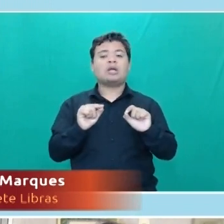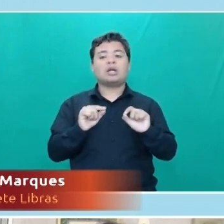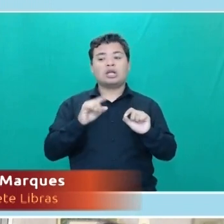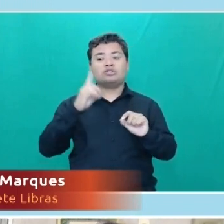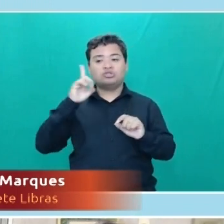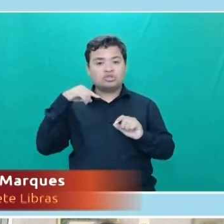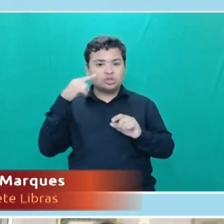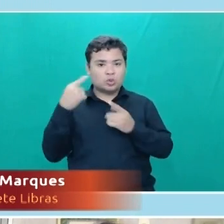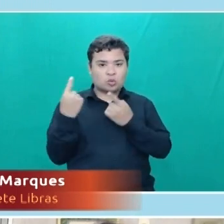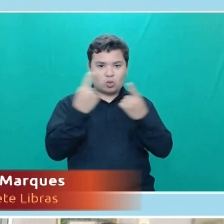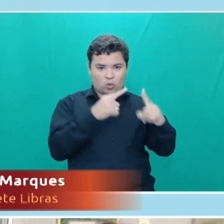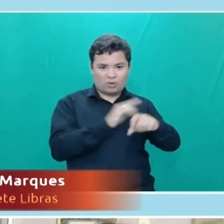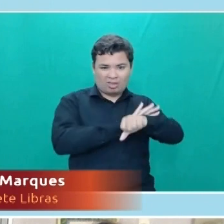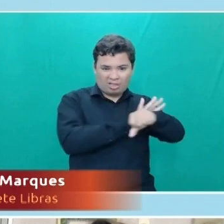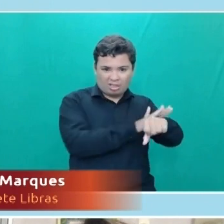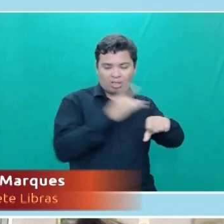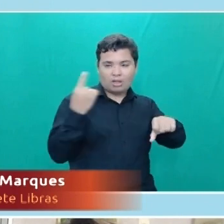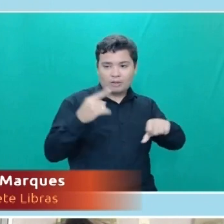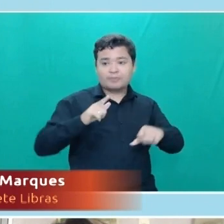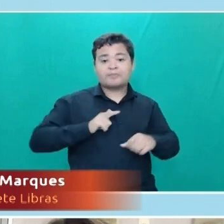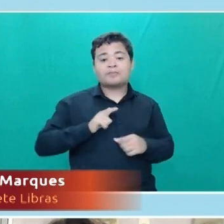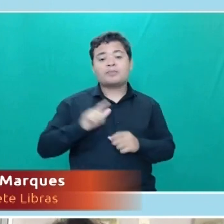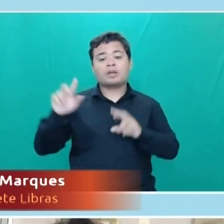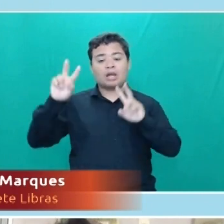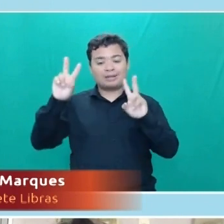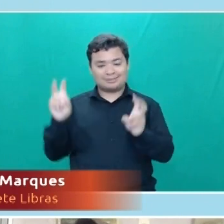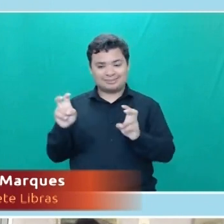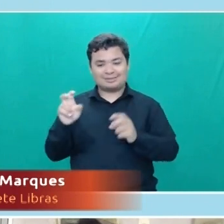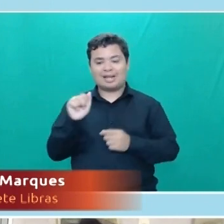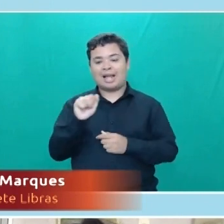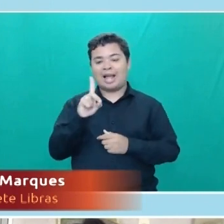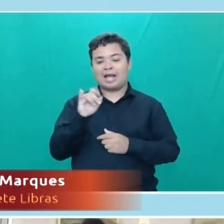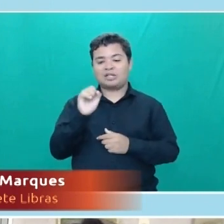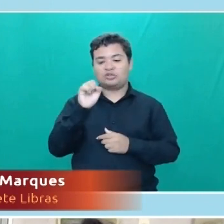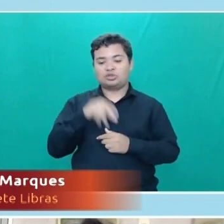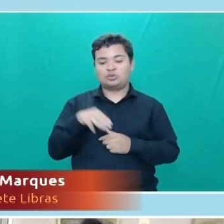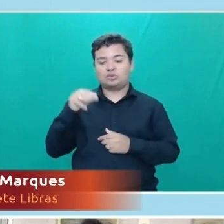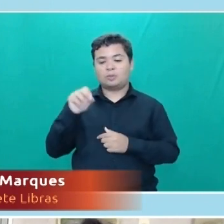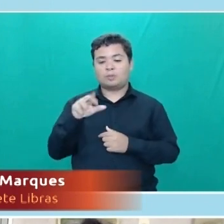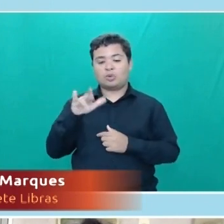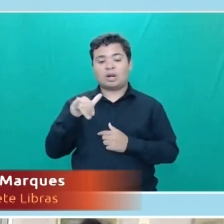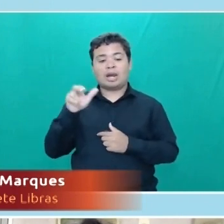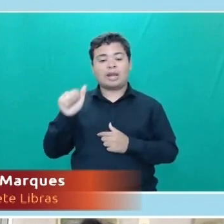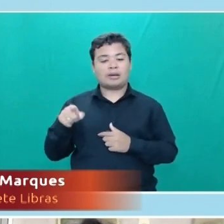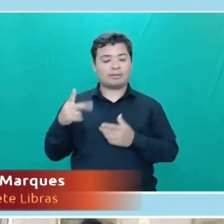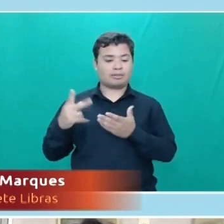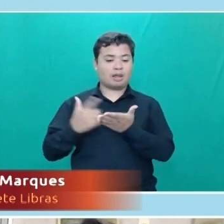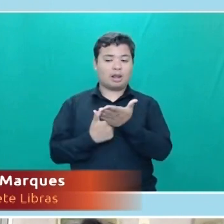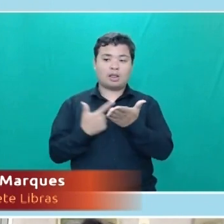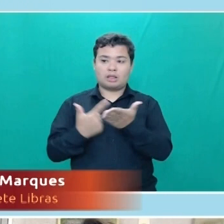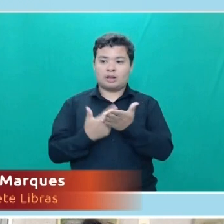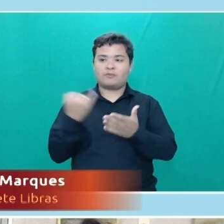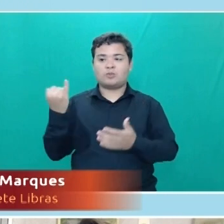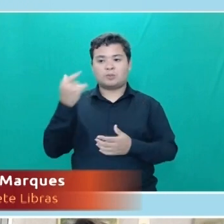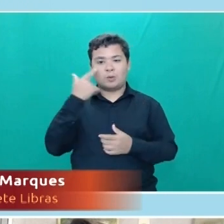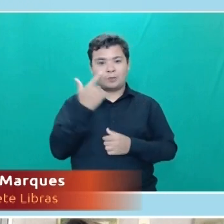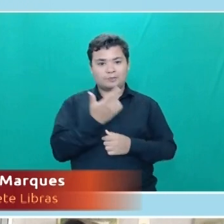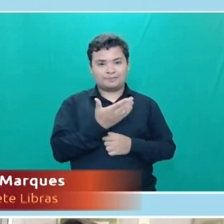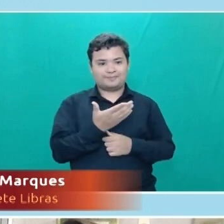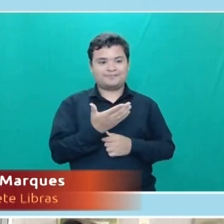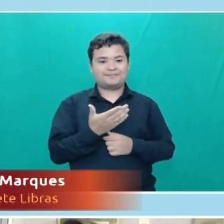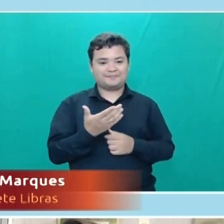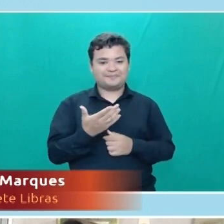Adilson Moreira, e a gente tem que citá-lo, porque para quem quiser aprofundar o assunto, ele tem um livro muito importante, se chama